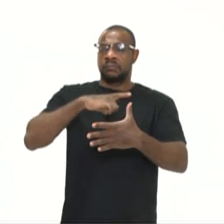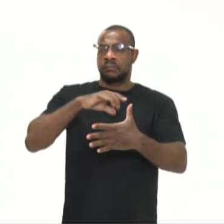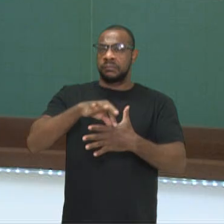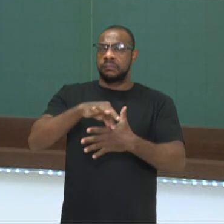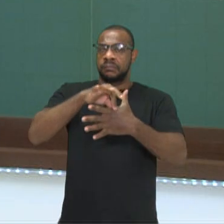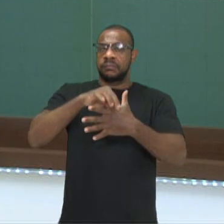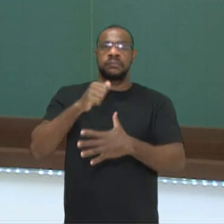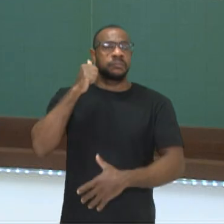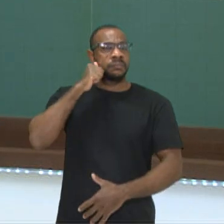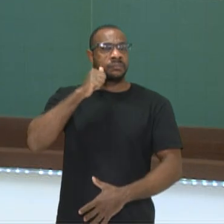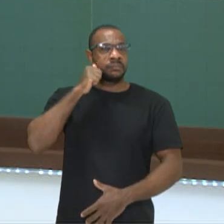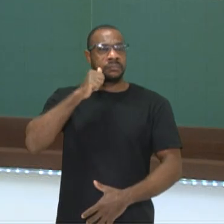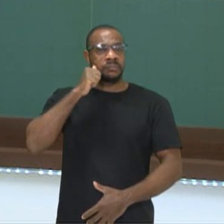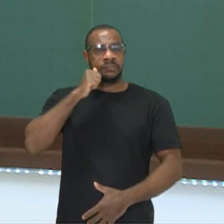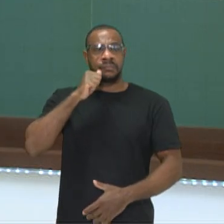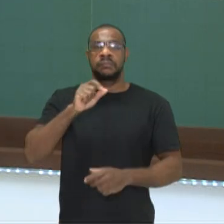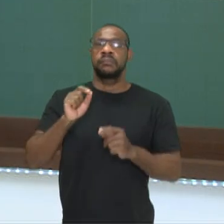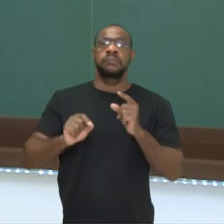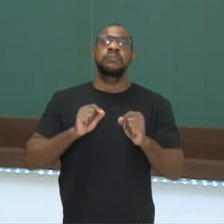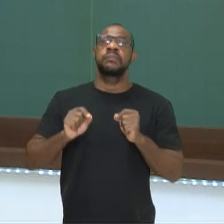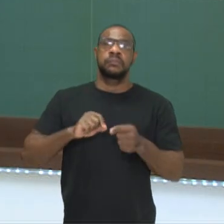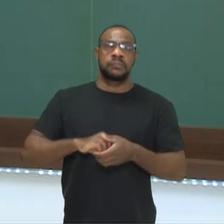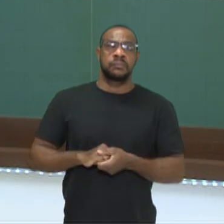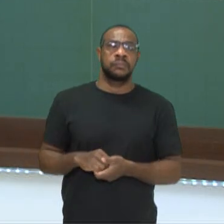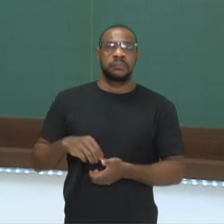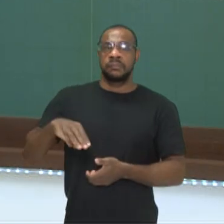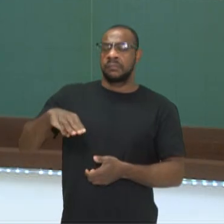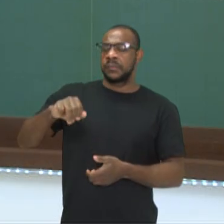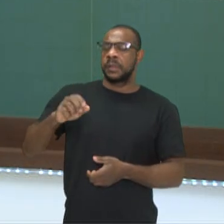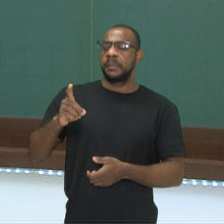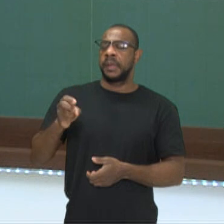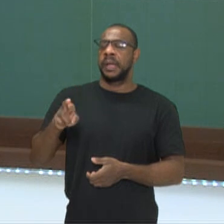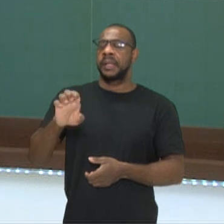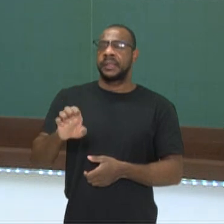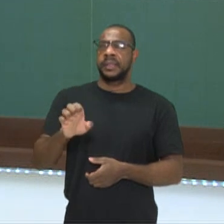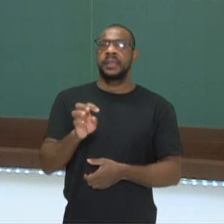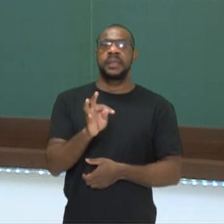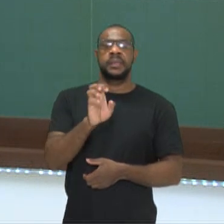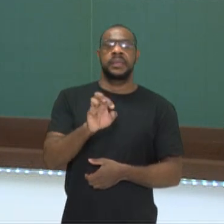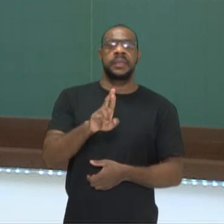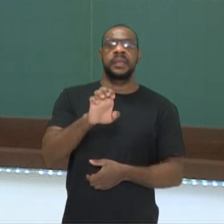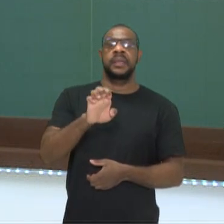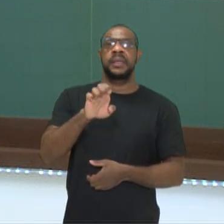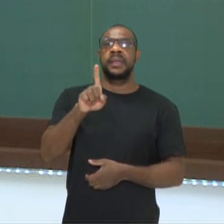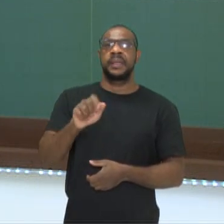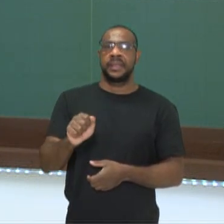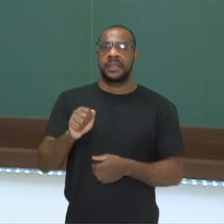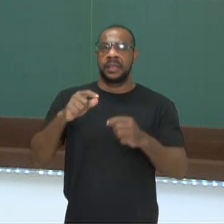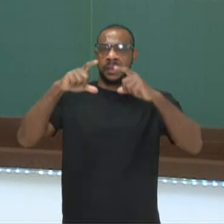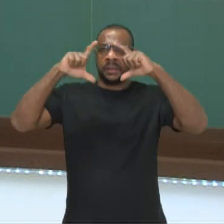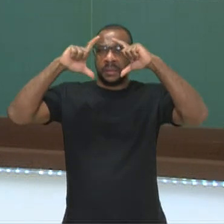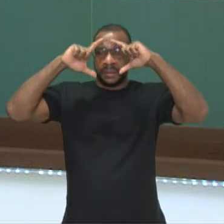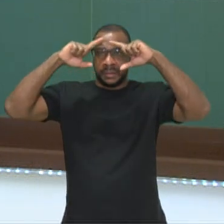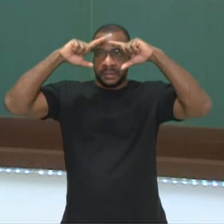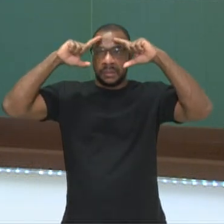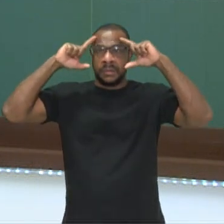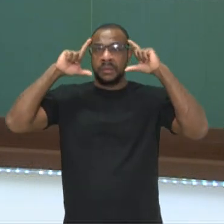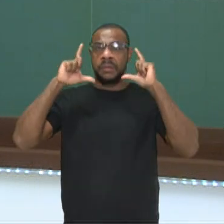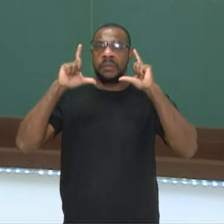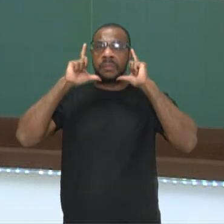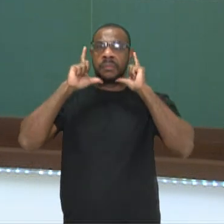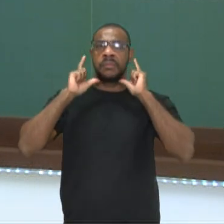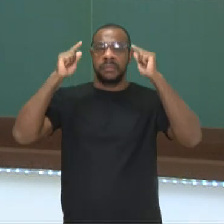liderança feminina, entre muitas outras, a Madre Teresa de Calcutá. Era uma freira, era uma irmã dentro